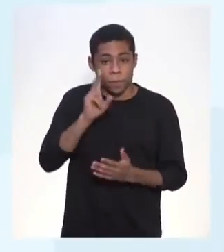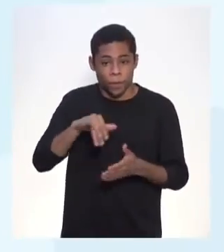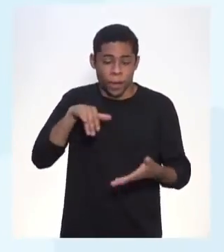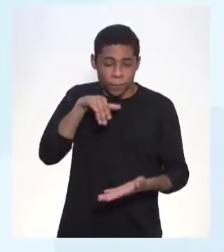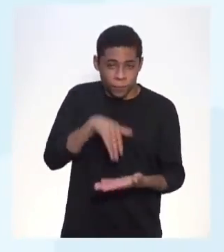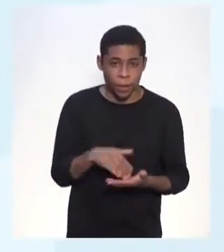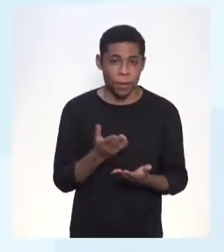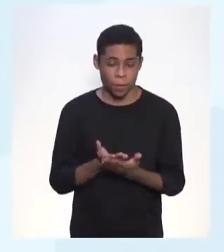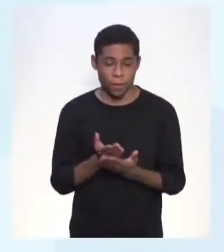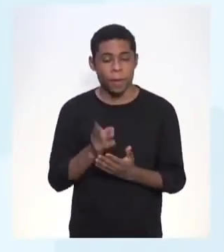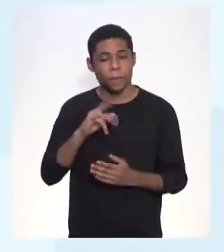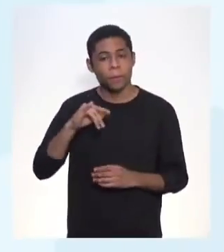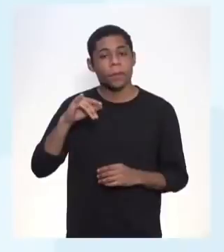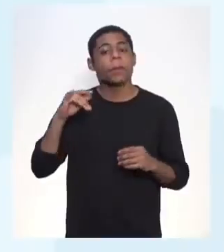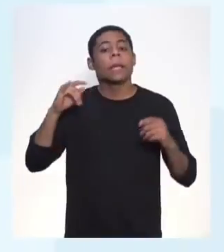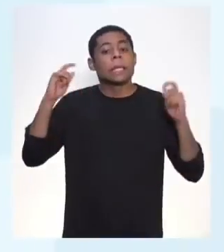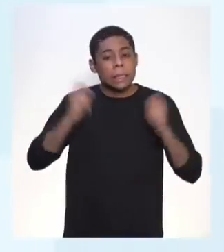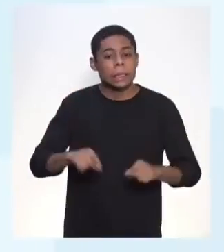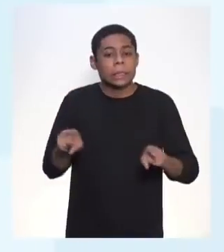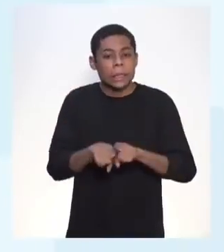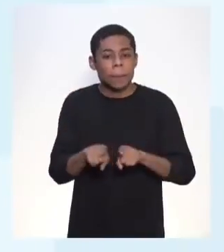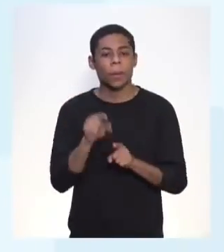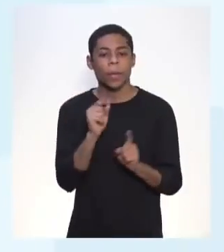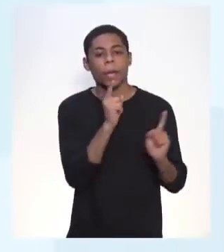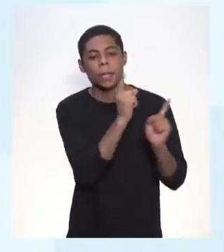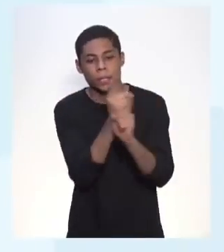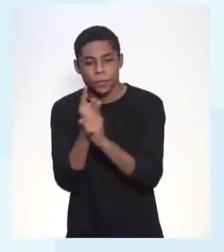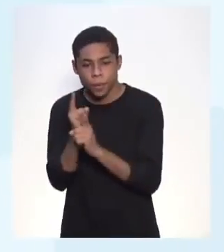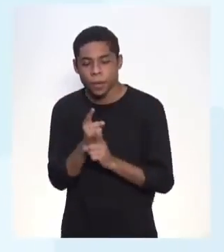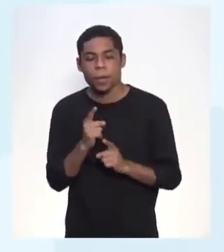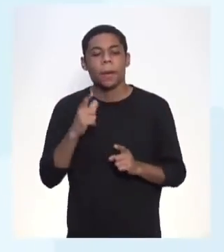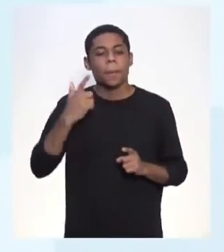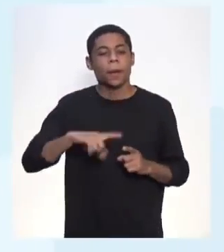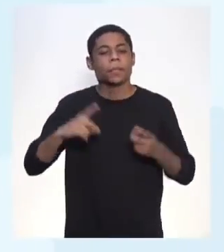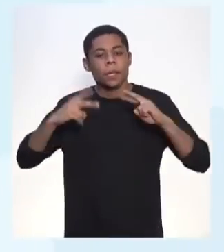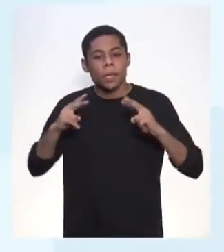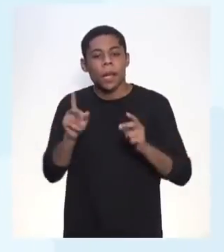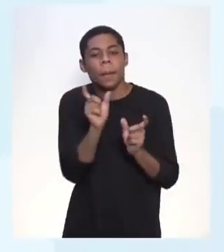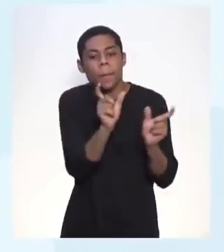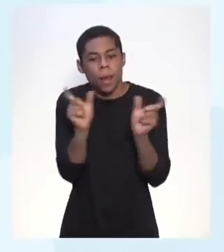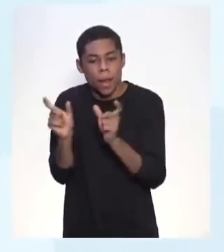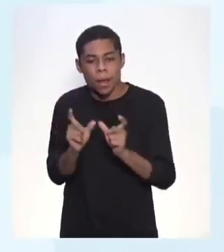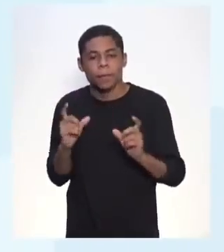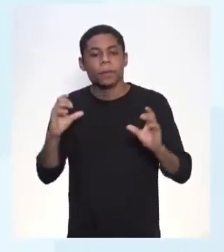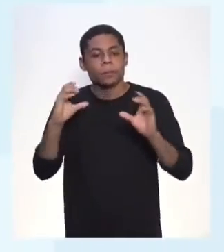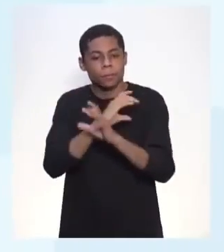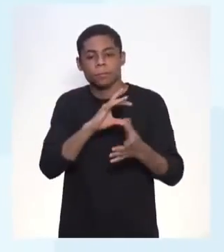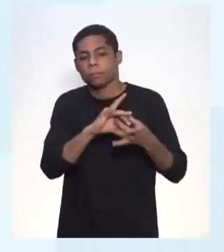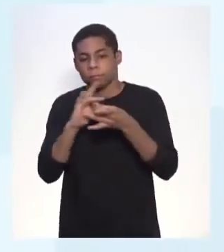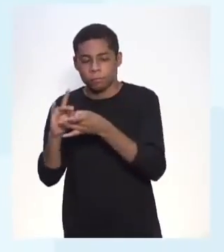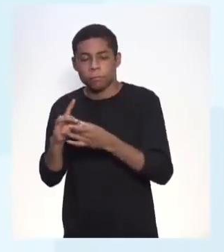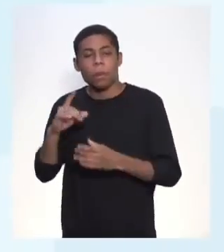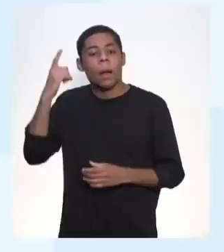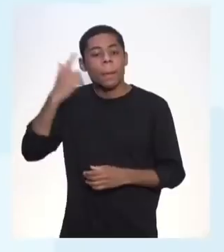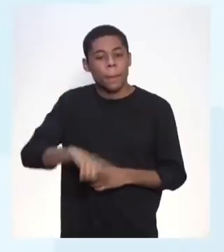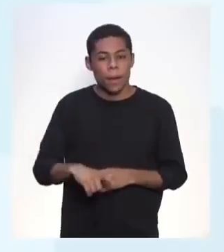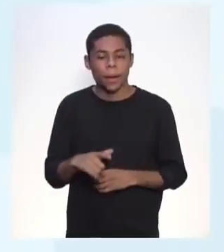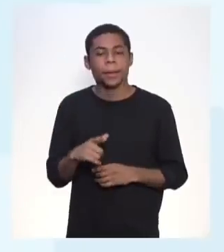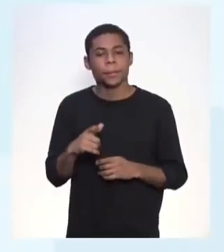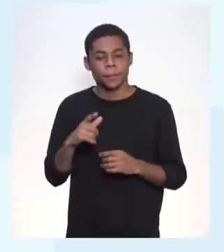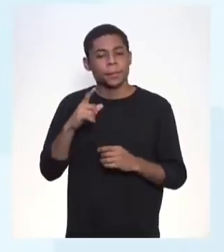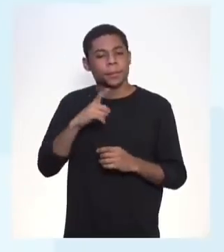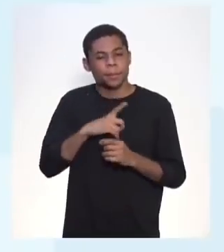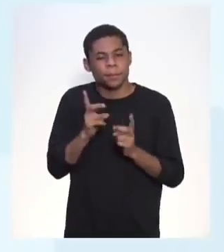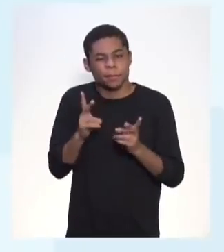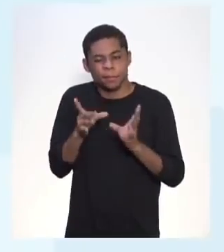aula, os alunos serão capazes de... Identify and use linking words, conjunctions, and, but, so, although. Identificar e usar as palavras